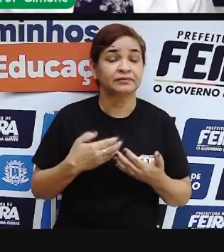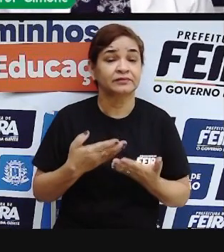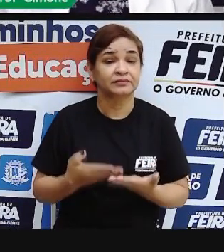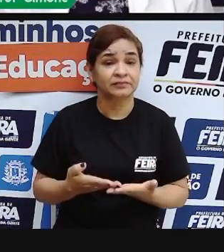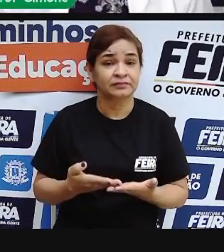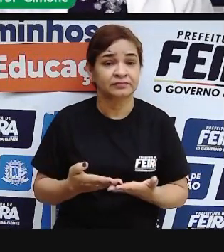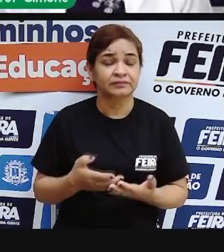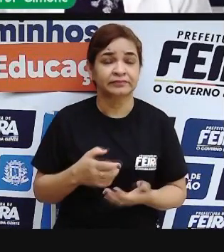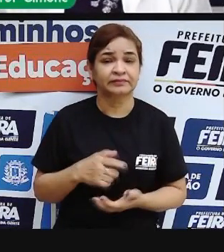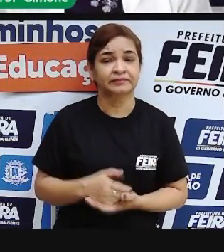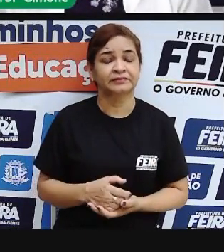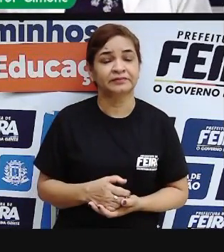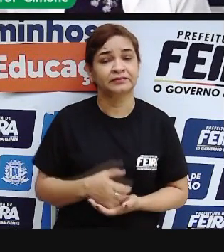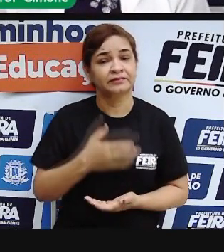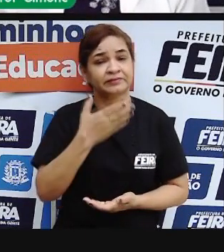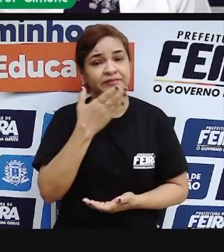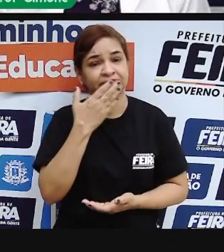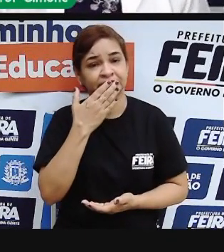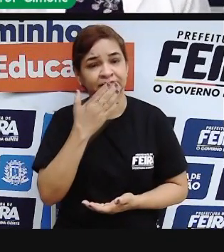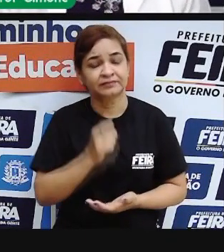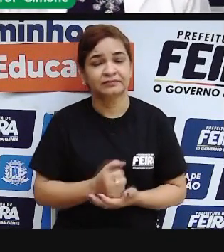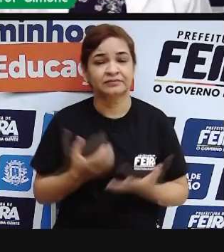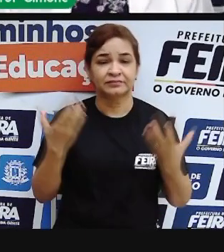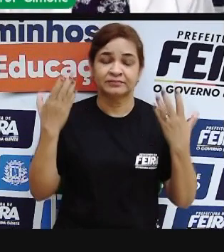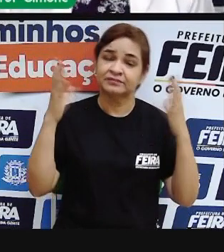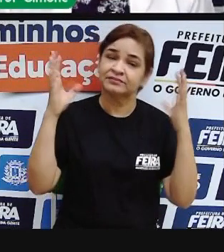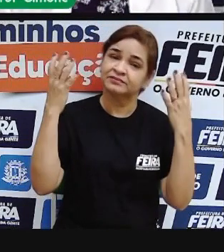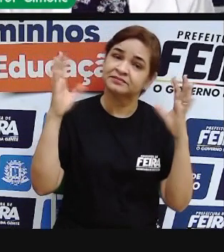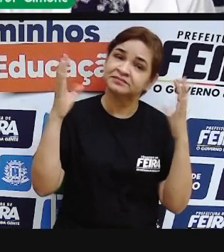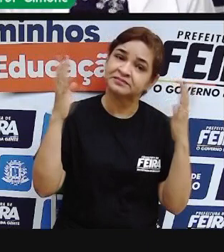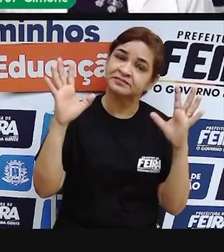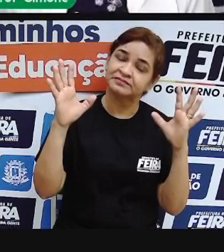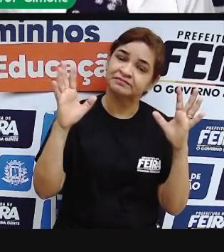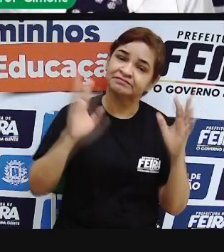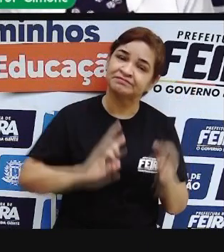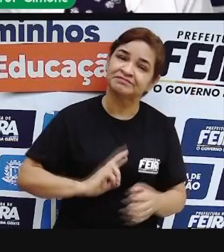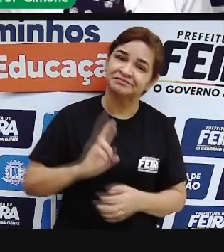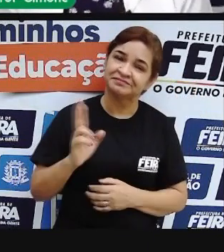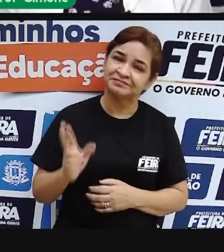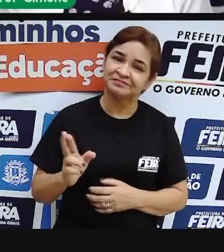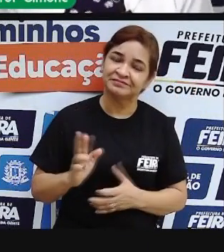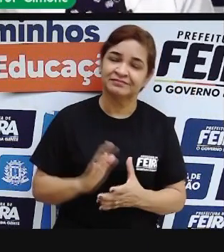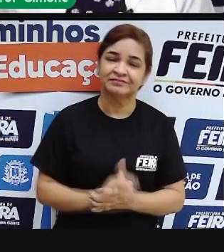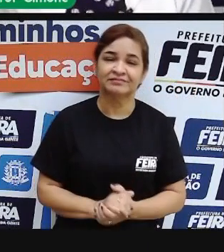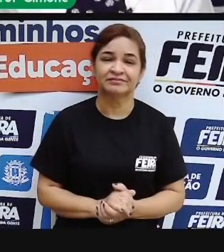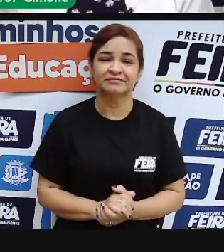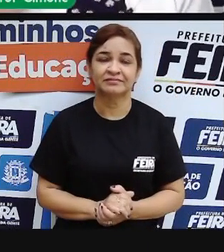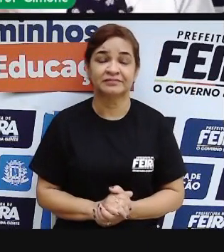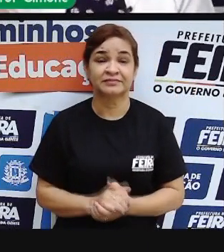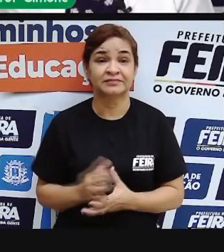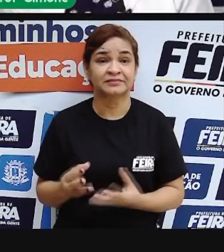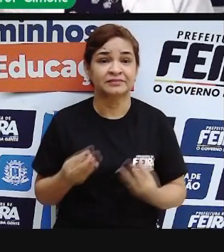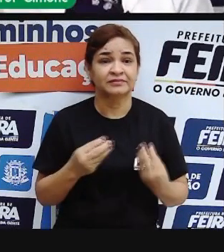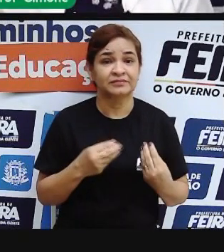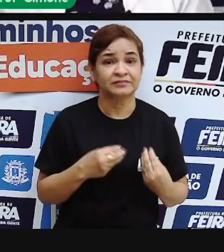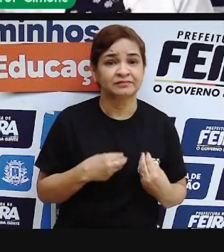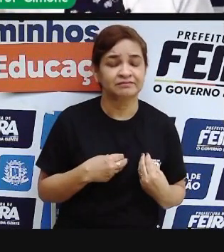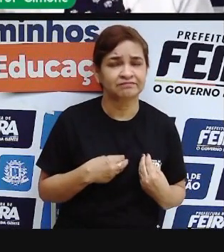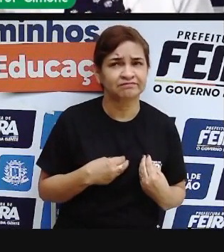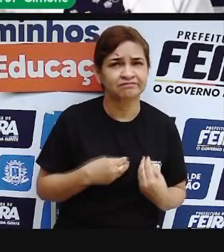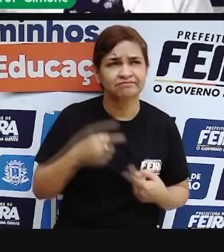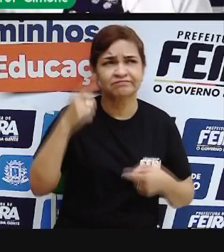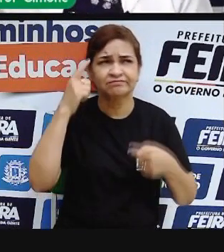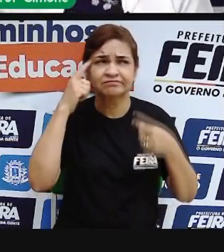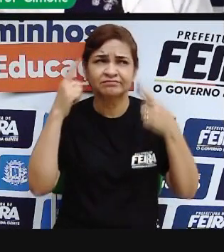e indígenas nos nossos festejos religiosos. Então, é algo para a gente sair daqui refletindo